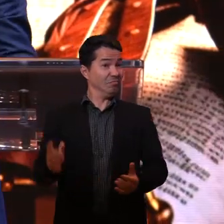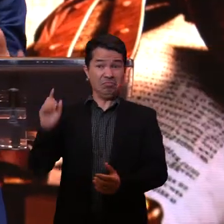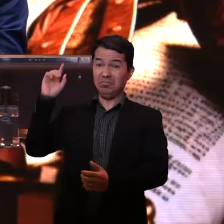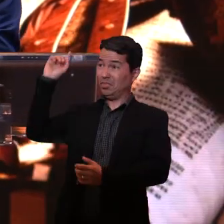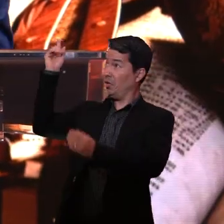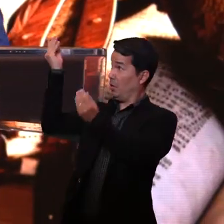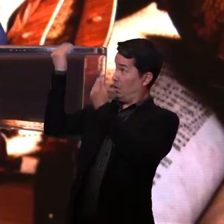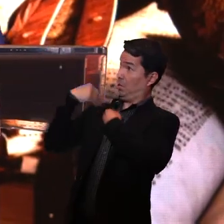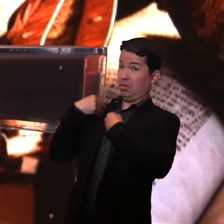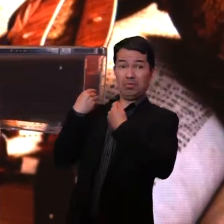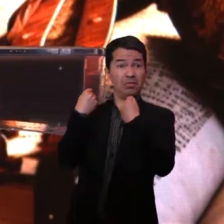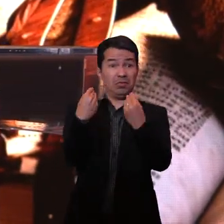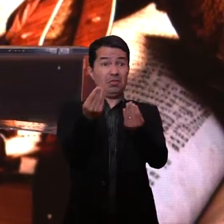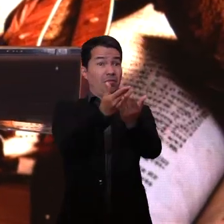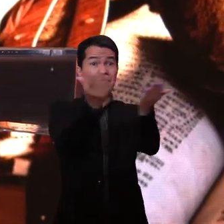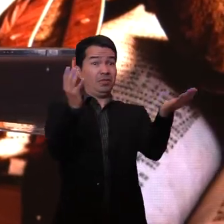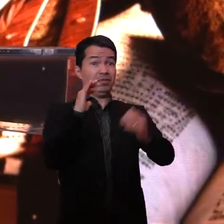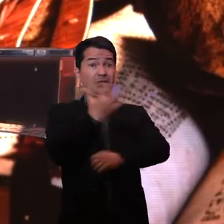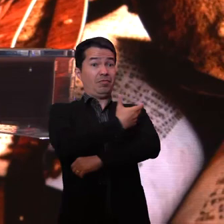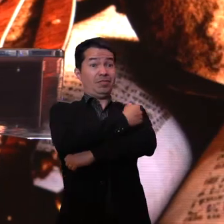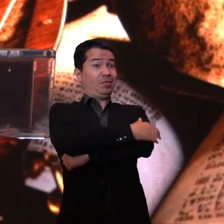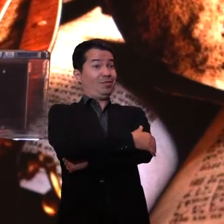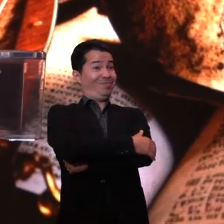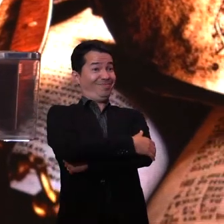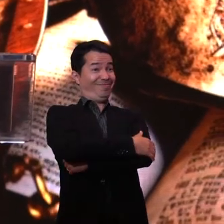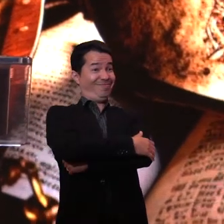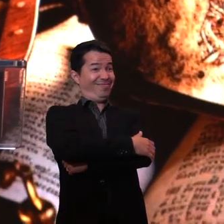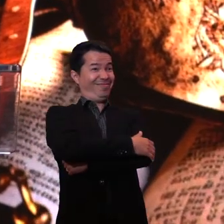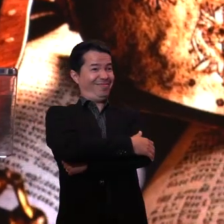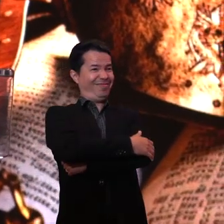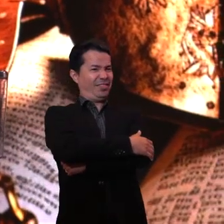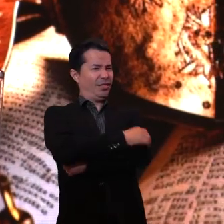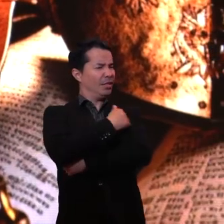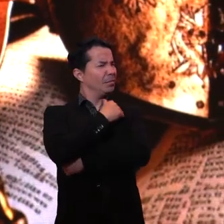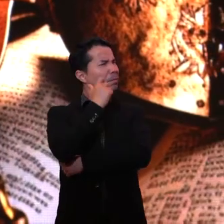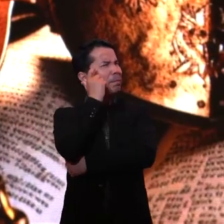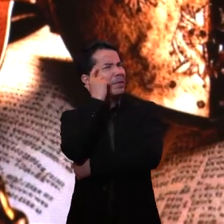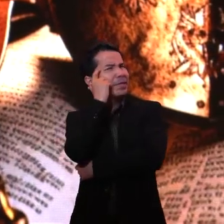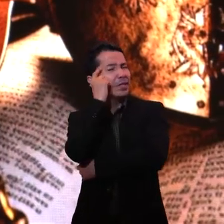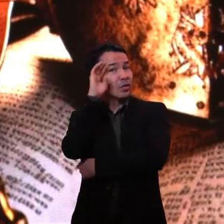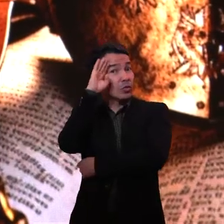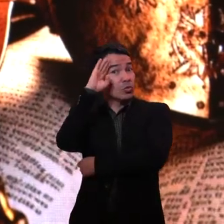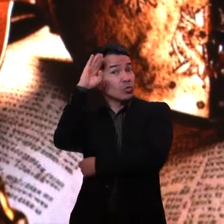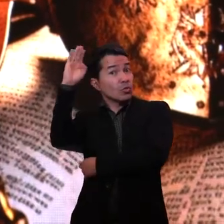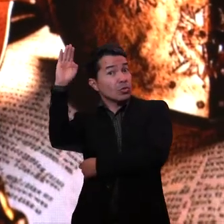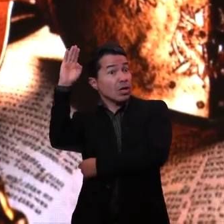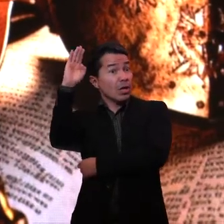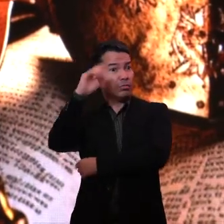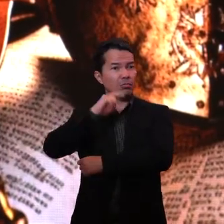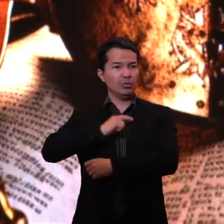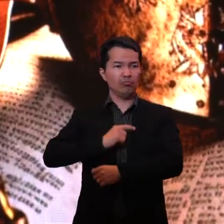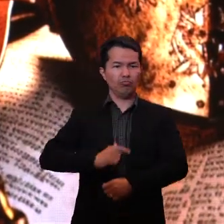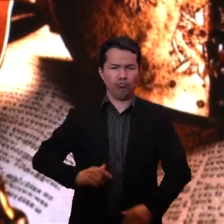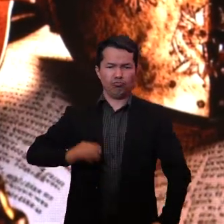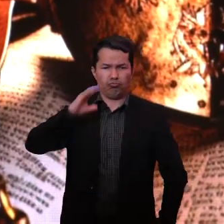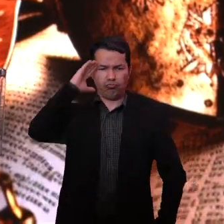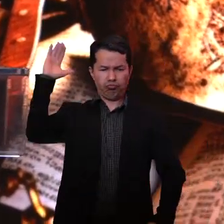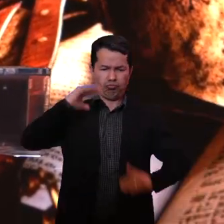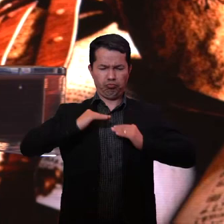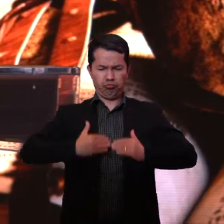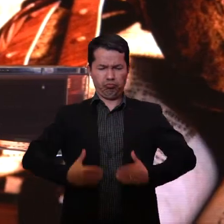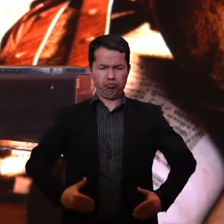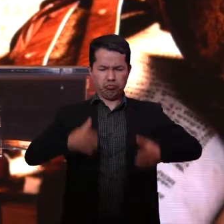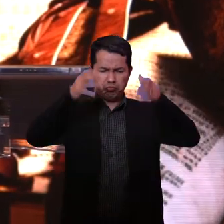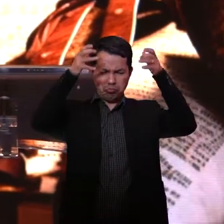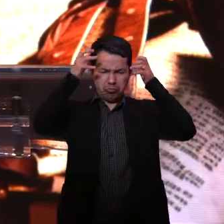É interessante a maneira como os soldados se vestiam. Se você ler o texto todo,